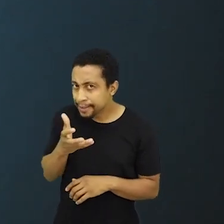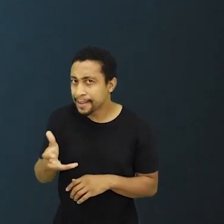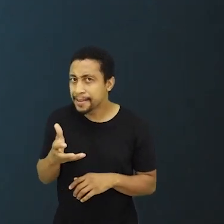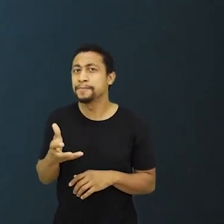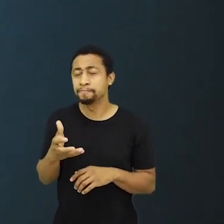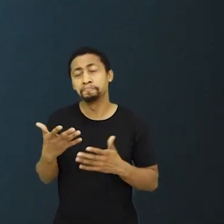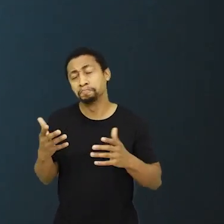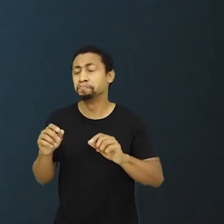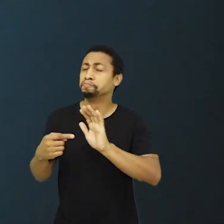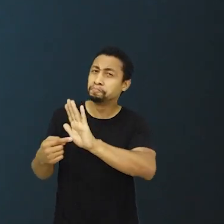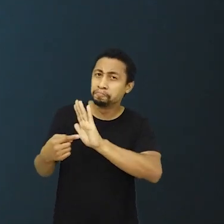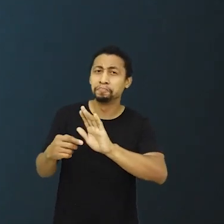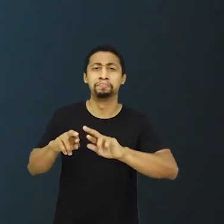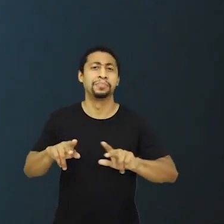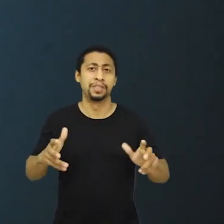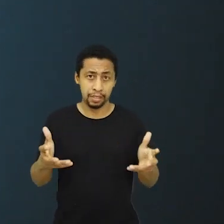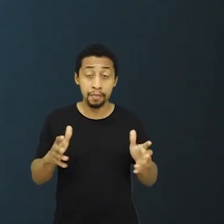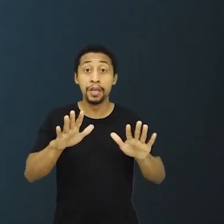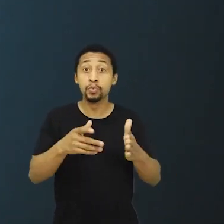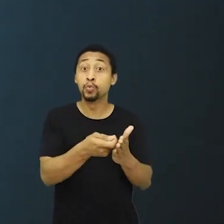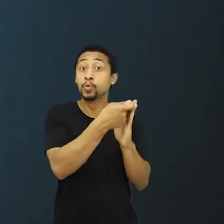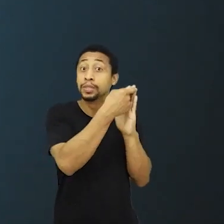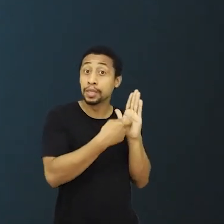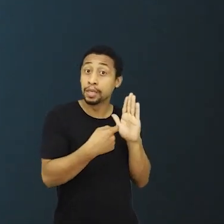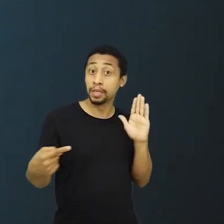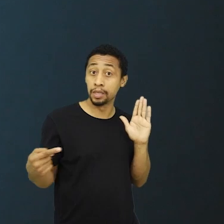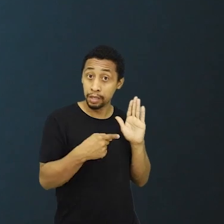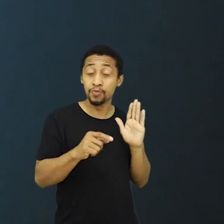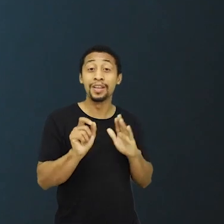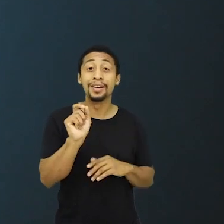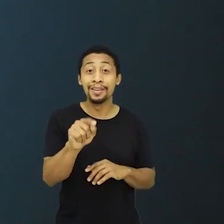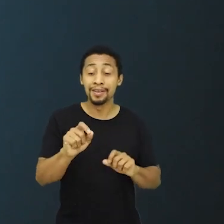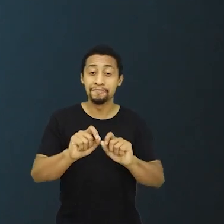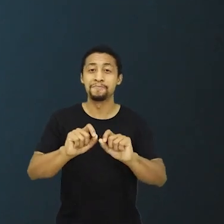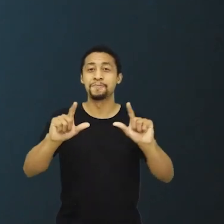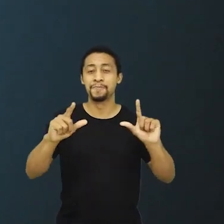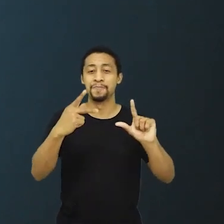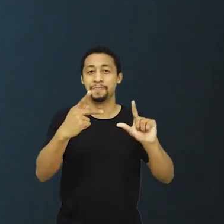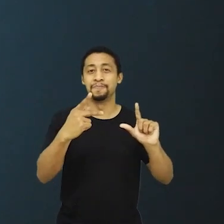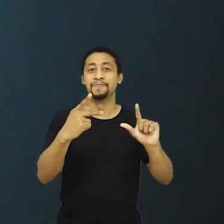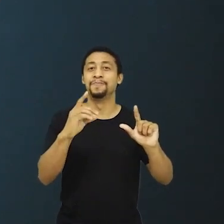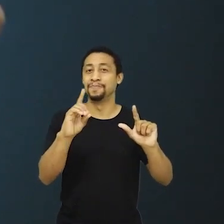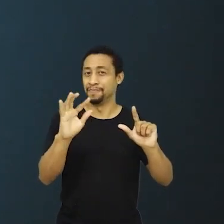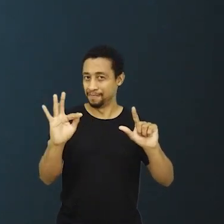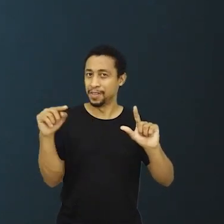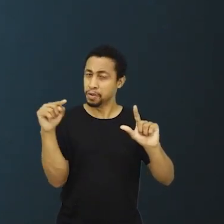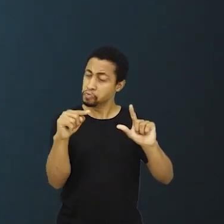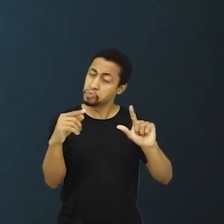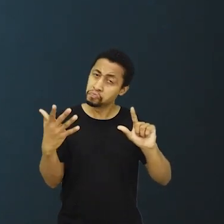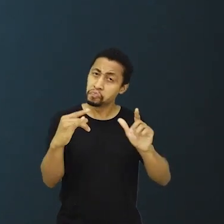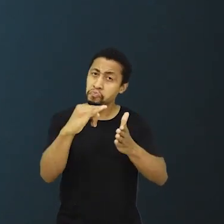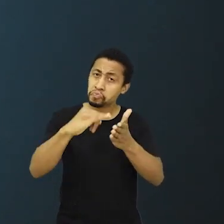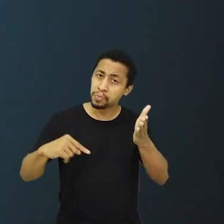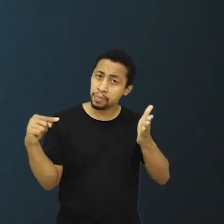exposição, etc. Mas se te interessa o texto, então você clica e abre um PDF, um documento,